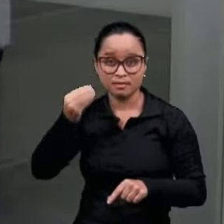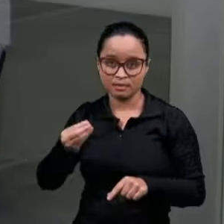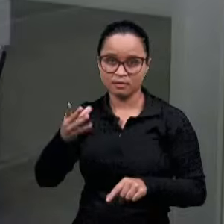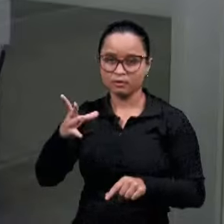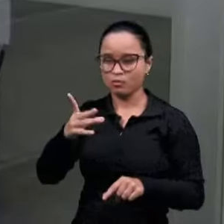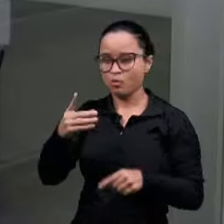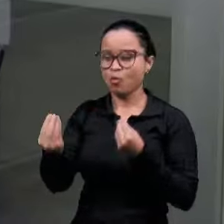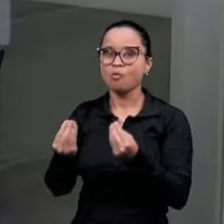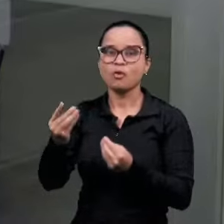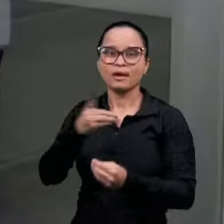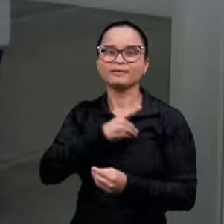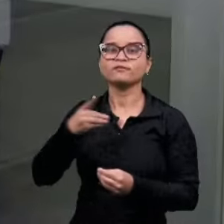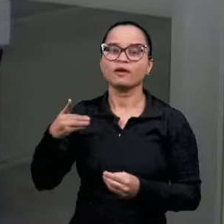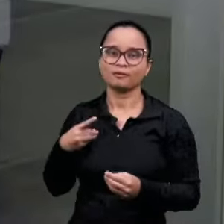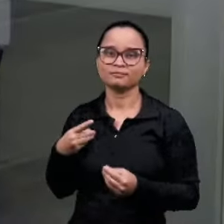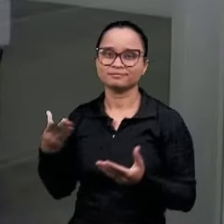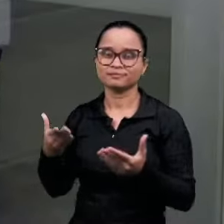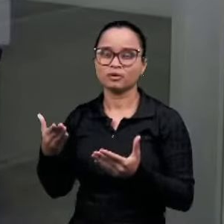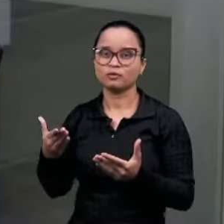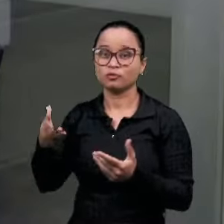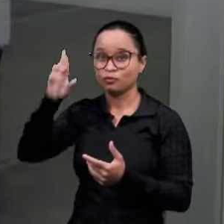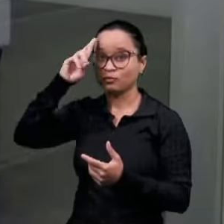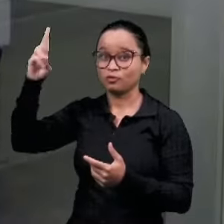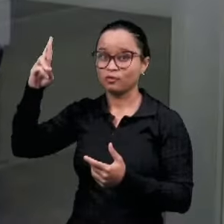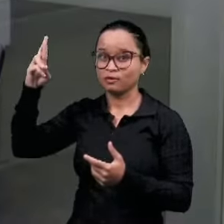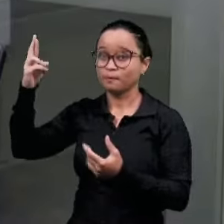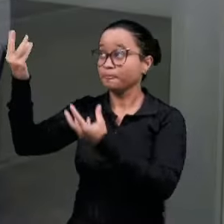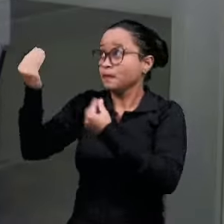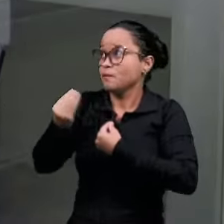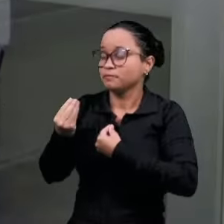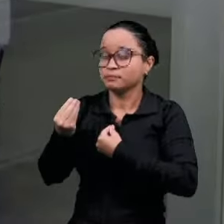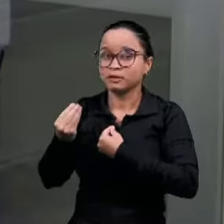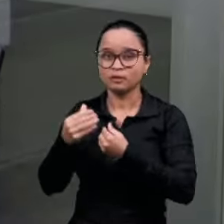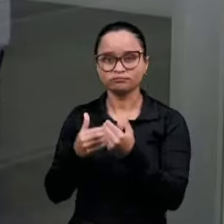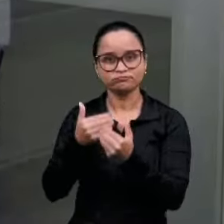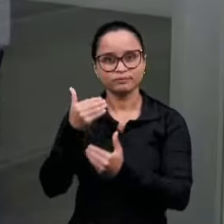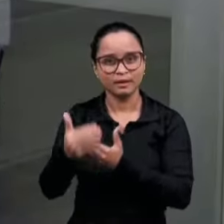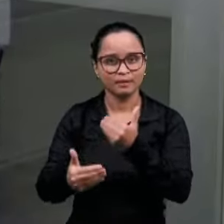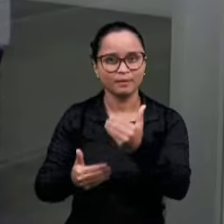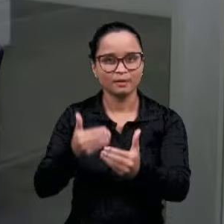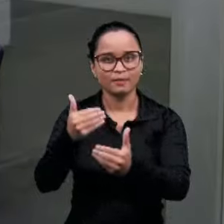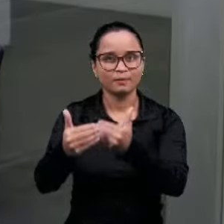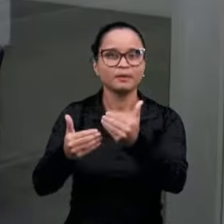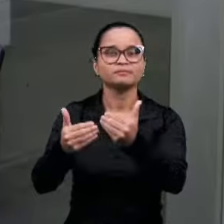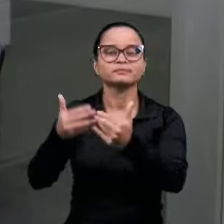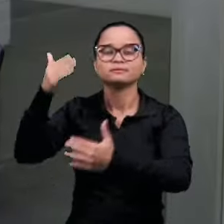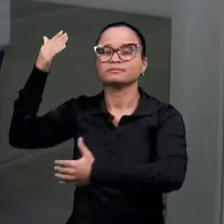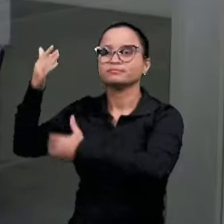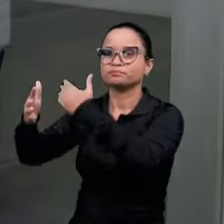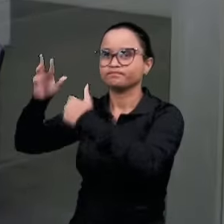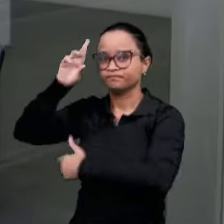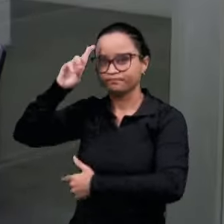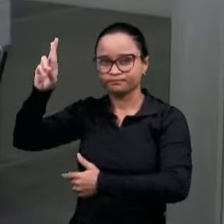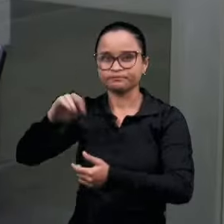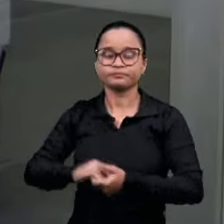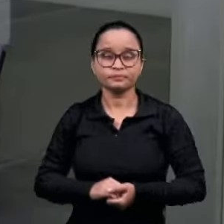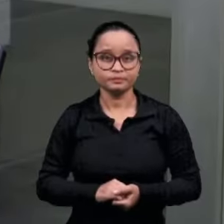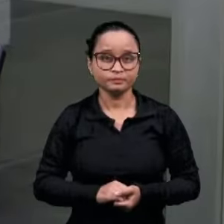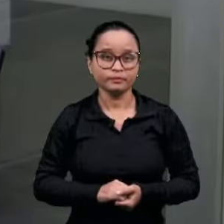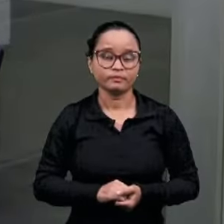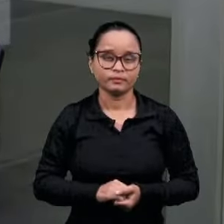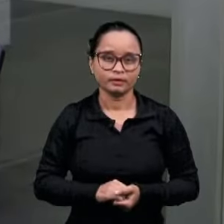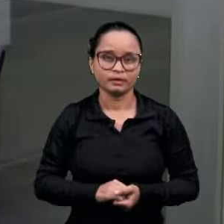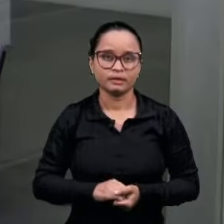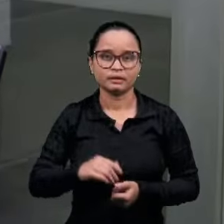que o Senhor está nos dando. A minha caminhada na presença do Senhor precisava, de um certo ponto, segundo